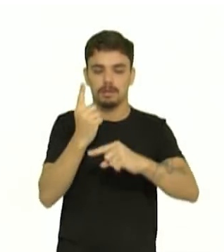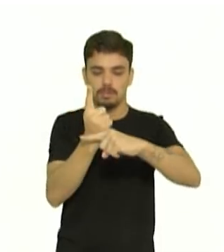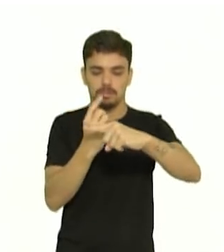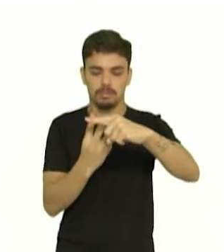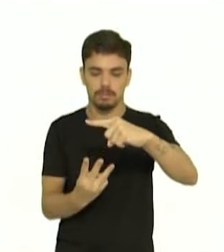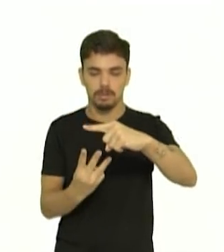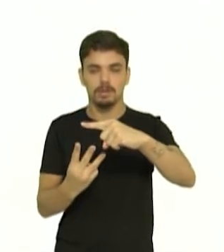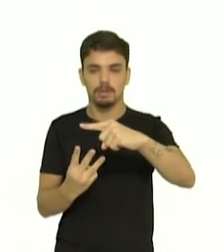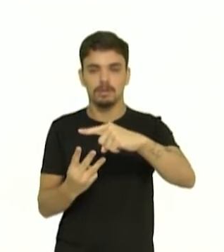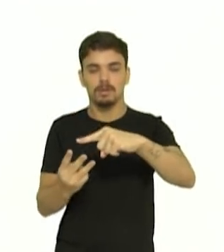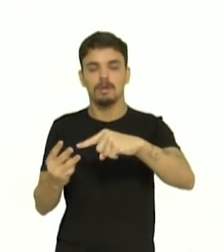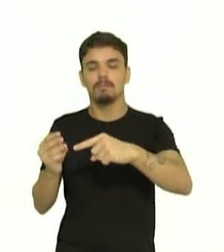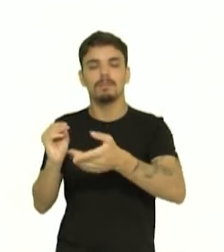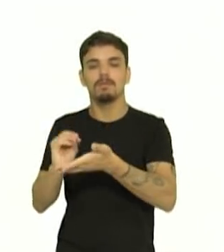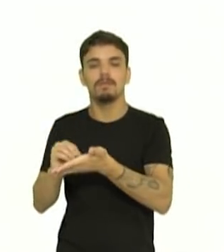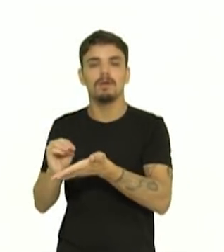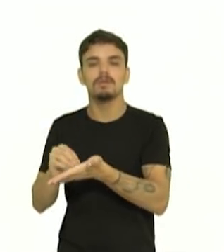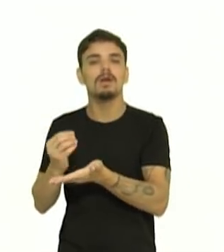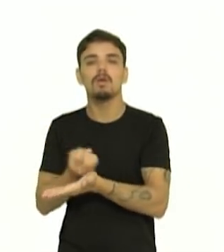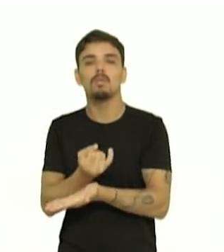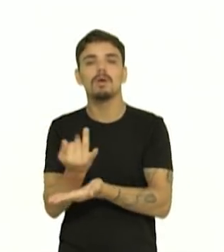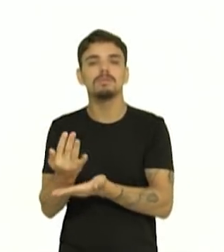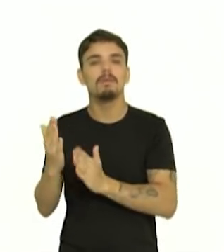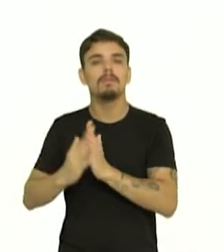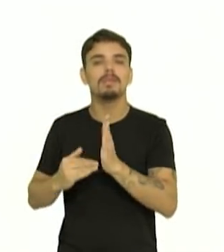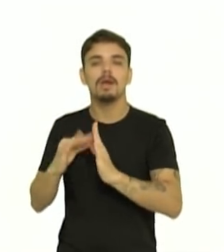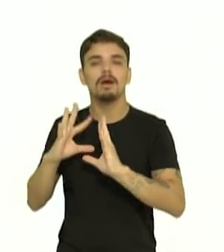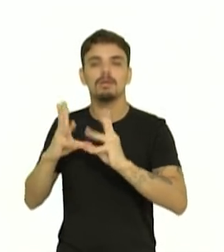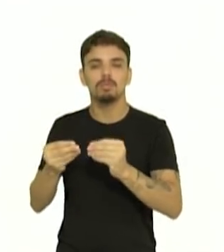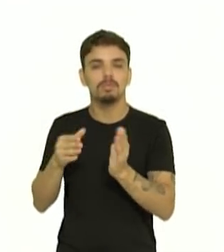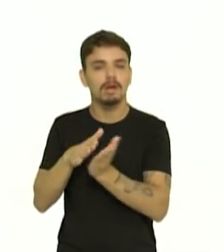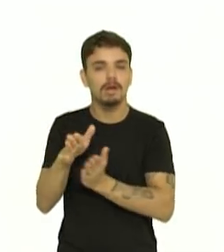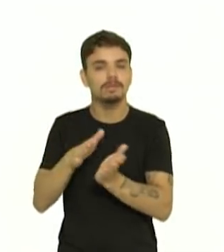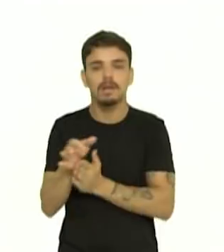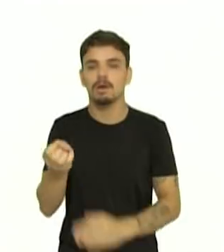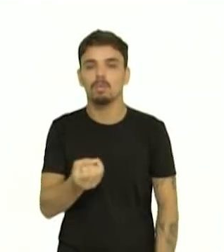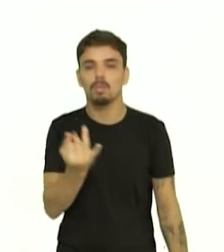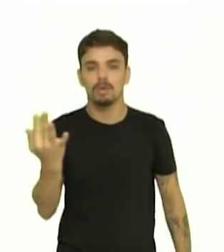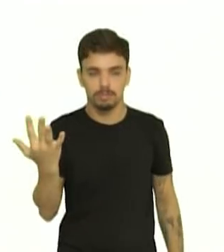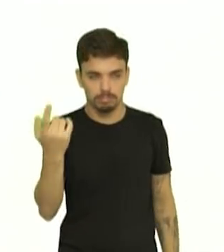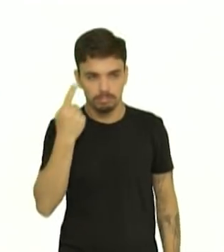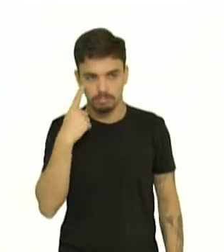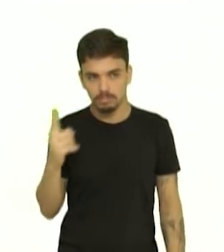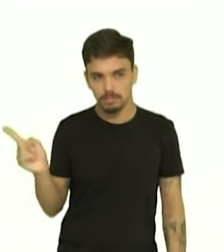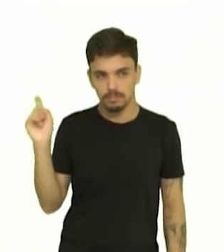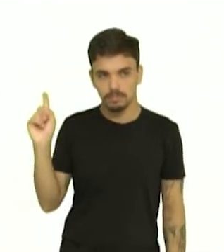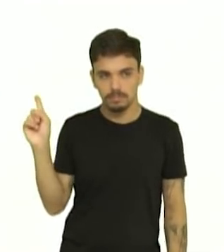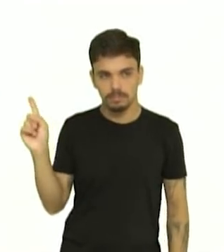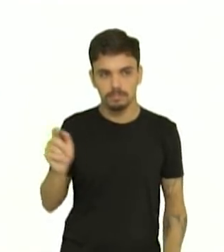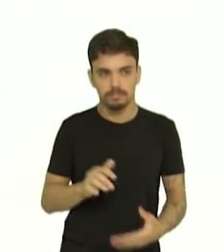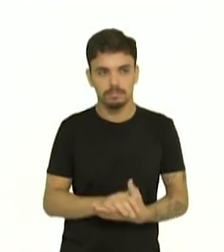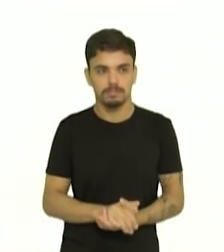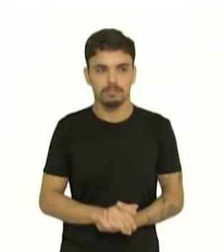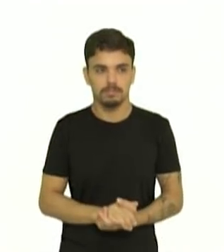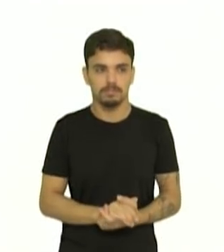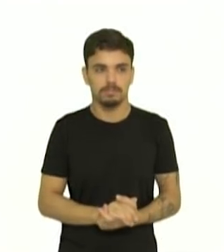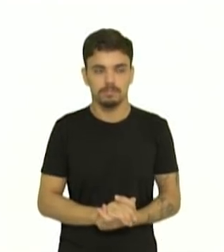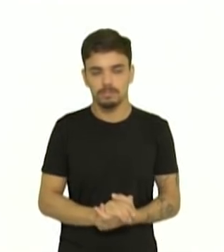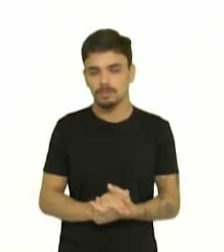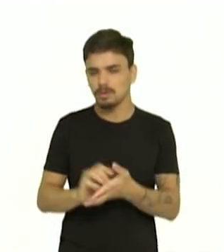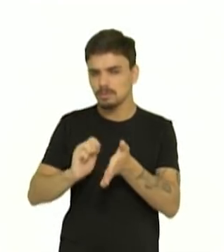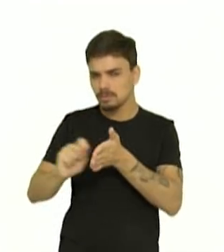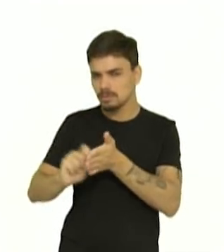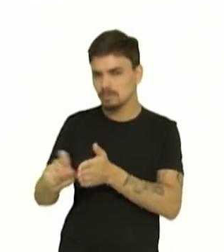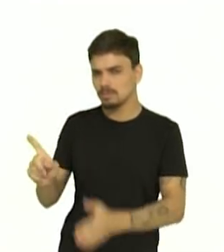para o total. O total em frações é sempre 1/2. 1/2 menos 1/3, que é o que está escrito aqui